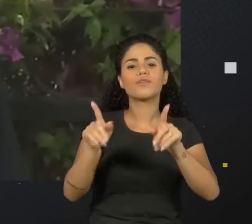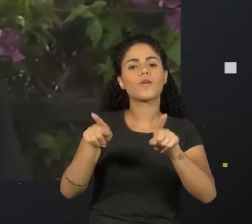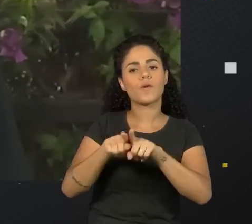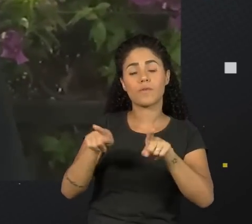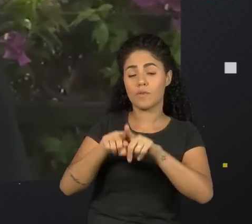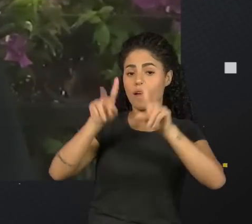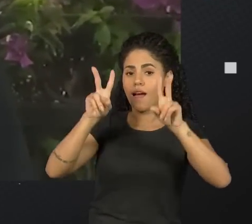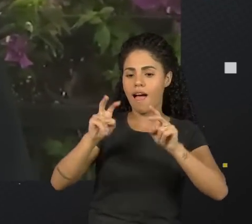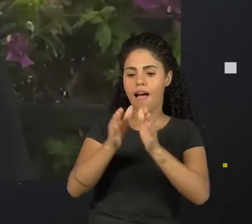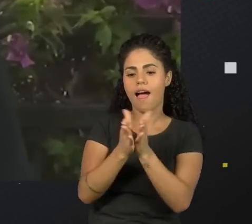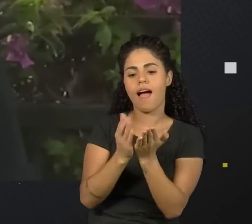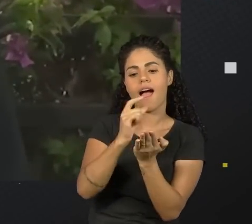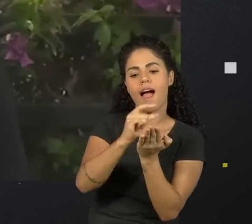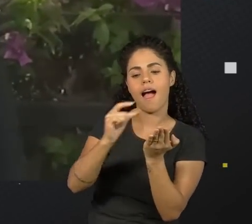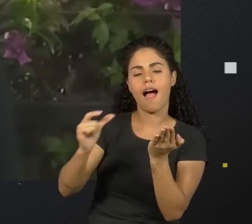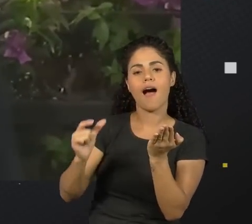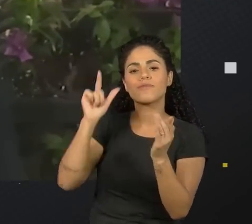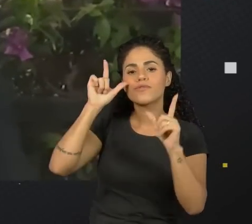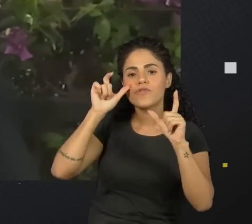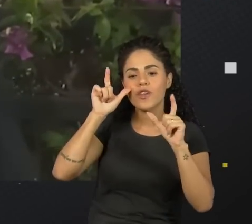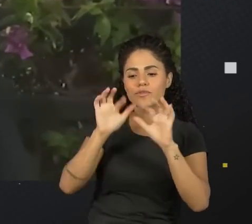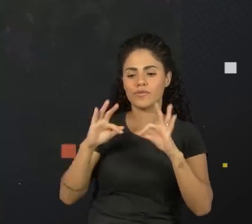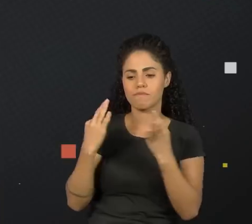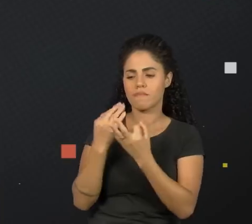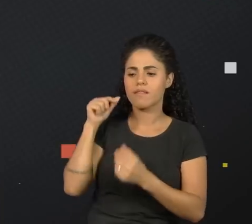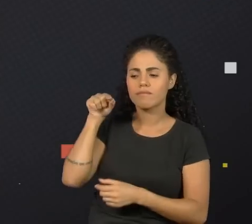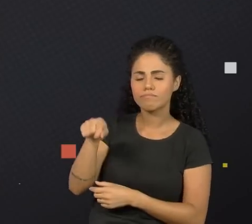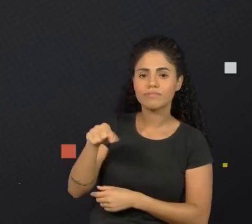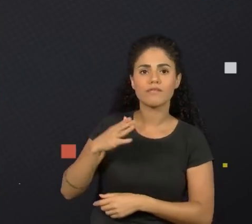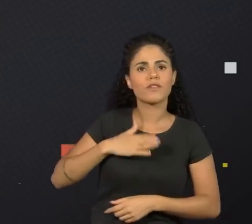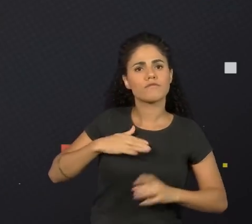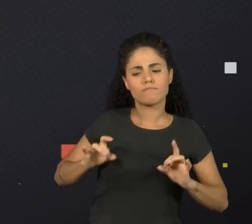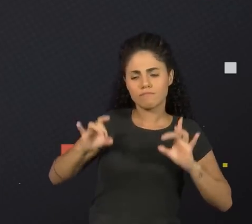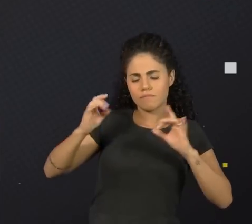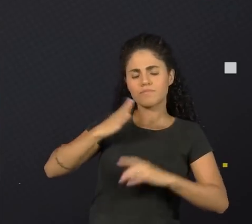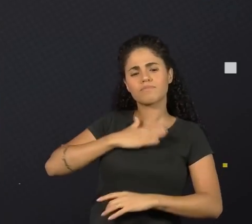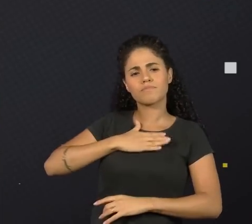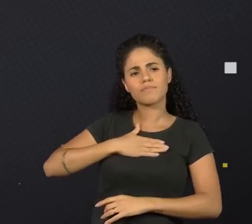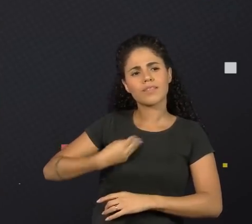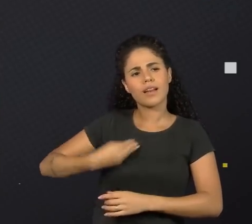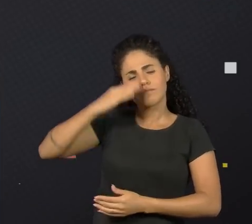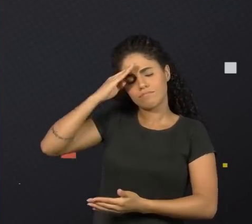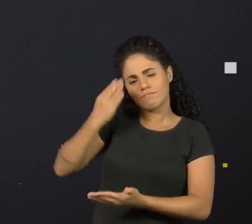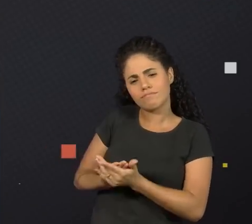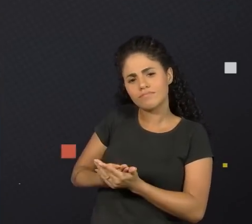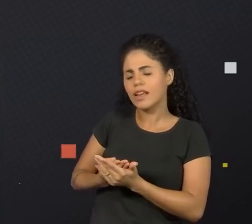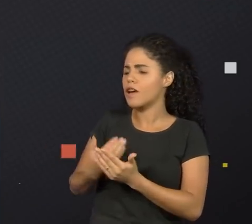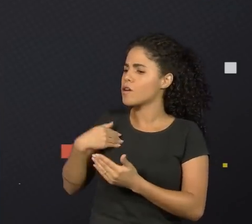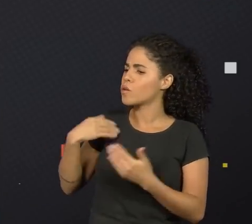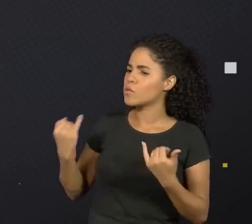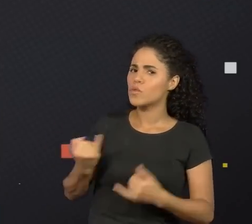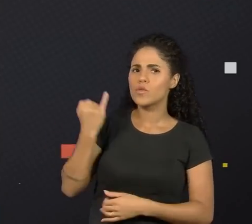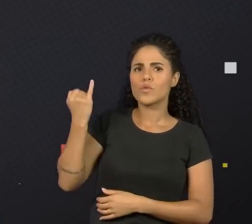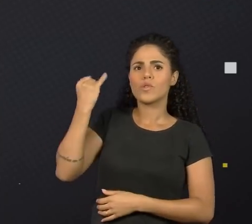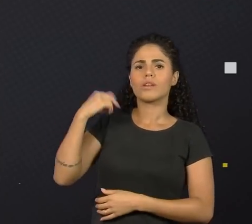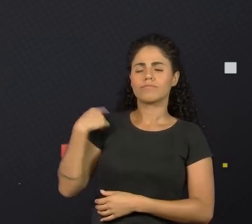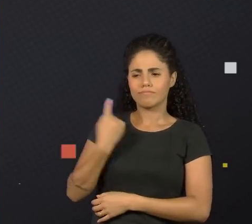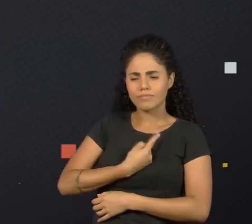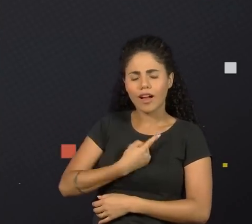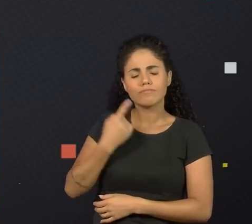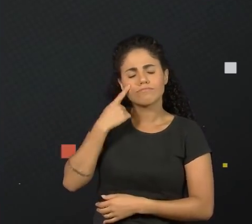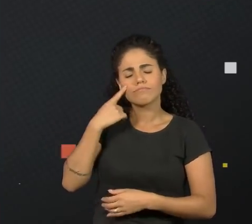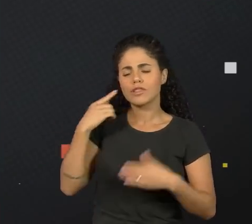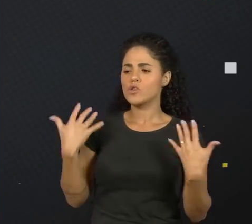Nelson Rodrigues. Foi um projeto muito especial para mim. Farjala me confiou um personagem esplêndido que representou um divisor